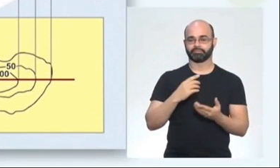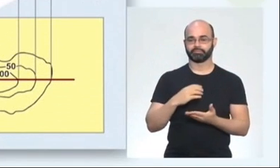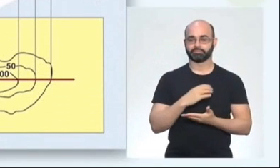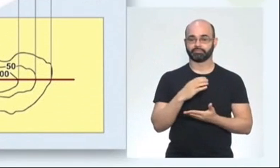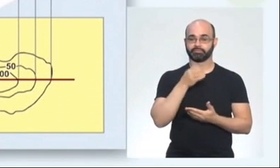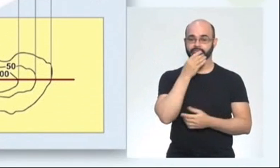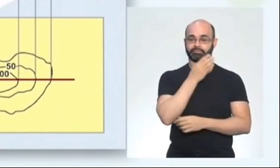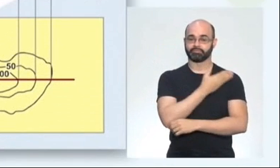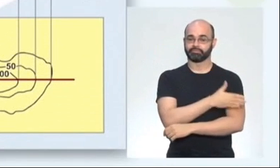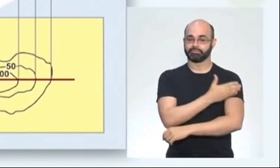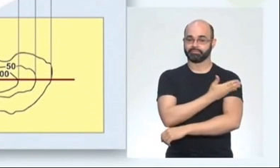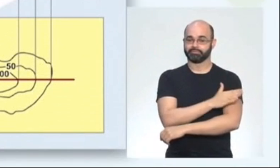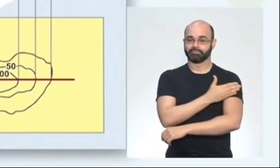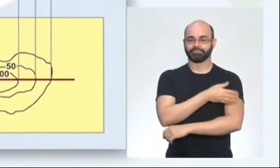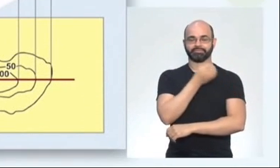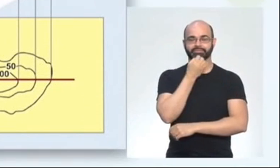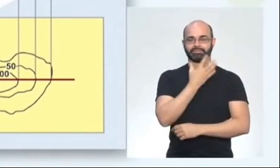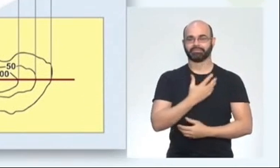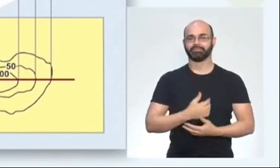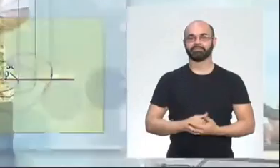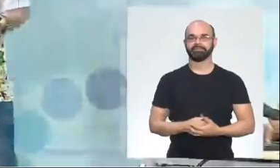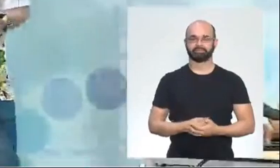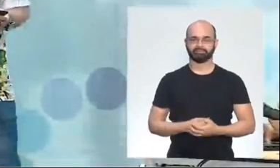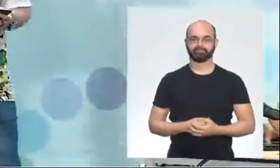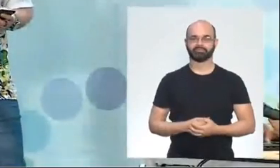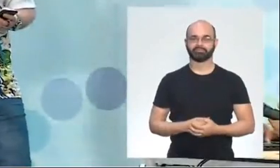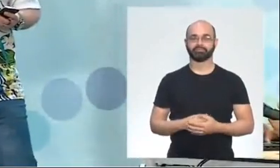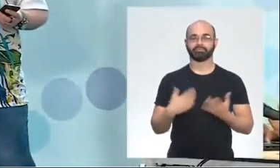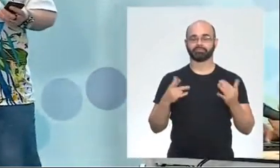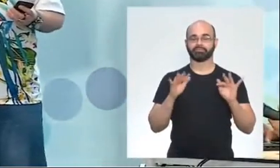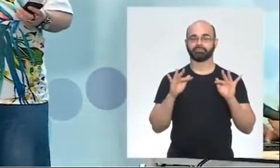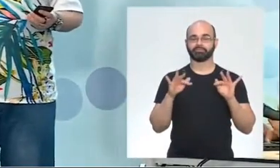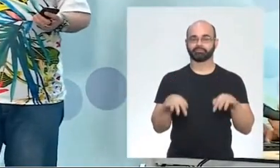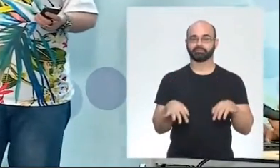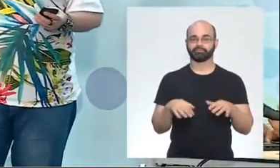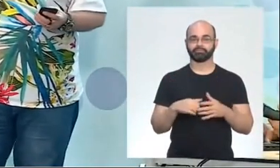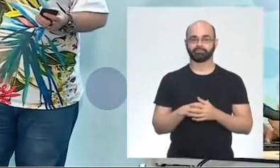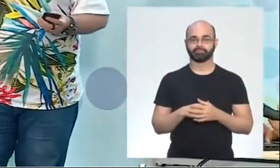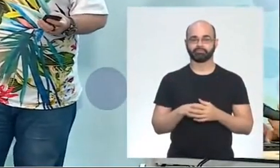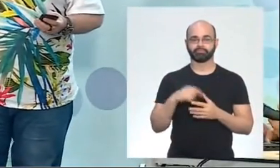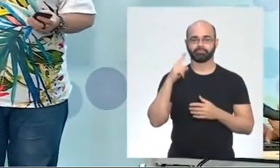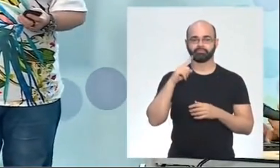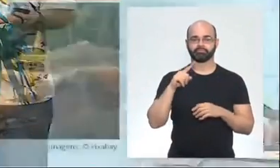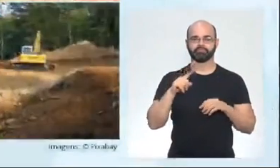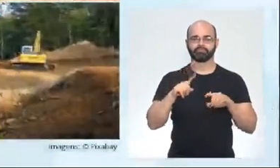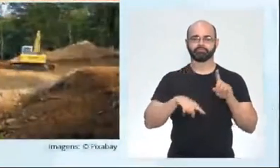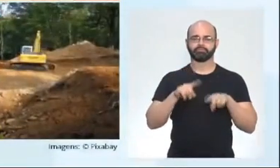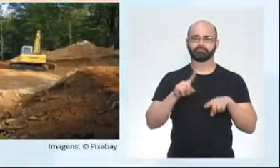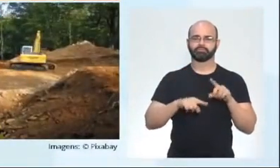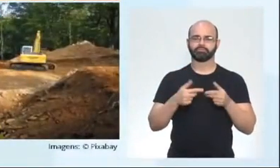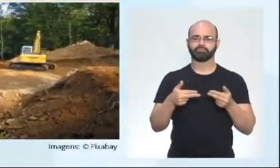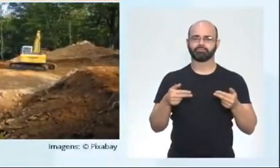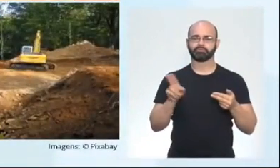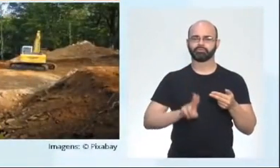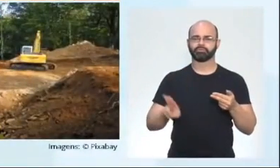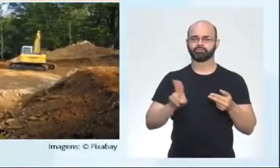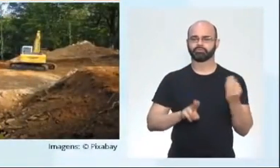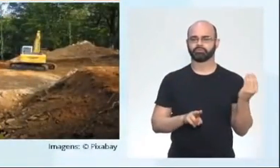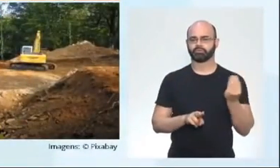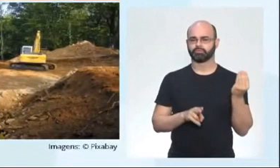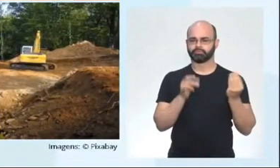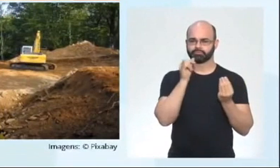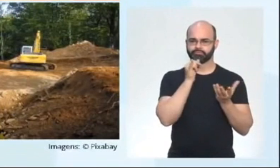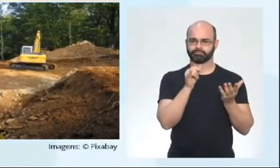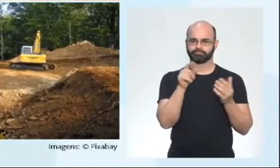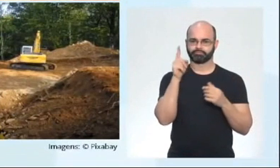aí, né? Isso aí é bom para treinar, tá certo? E para finalizar, né, os equipamentos que são utilizados para, né, essa questão